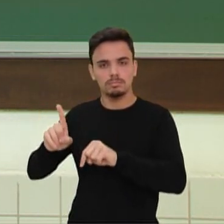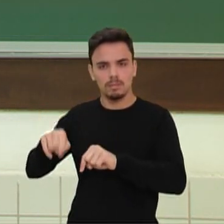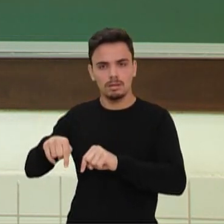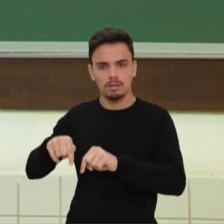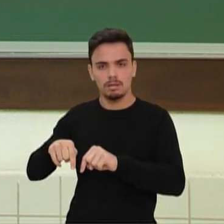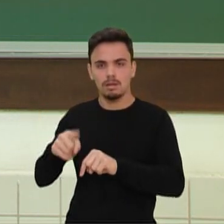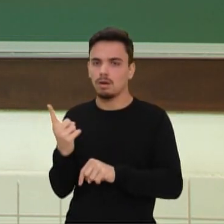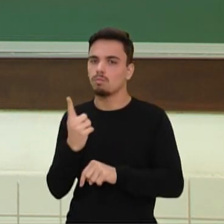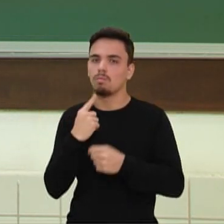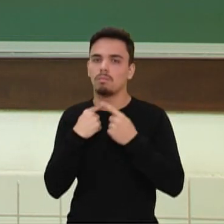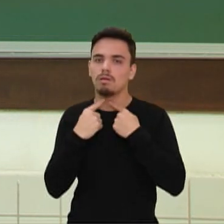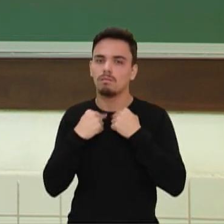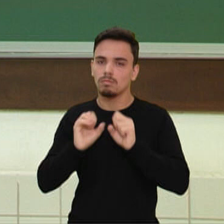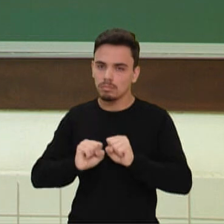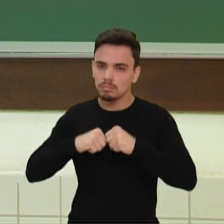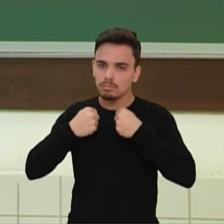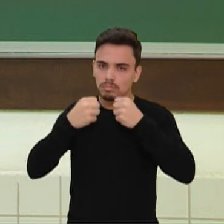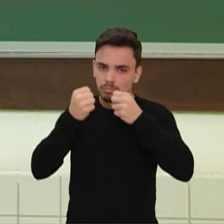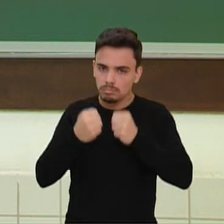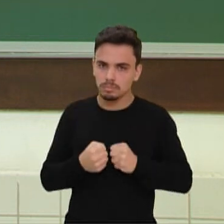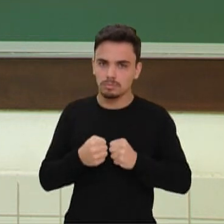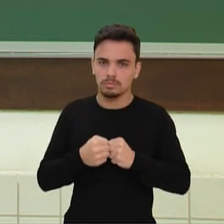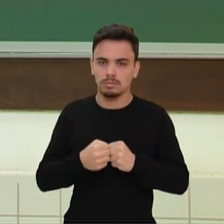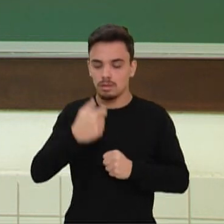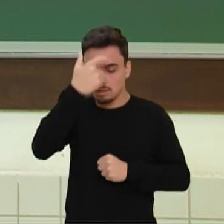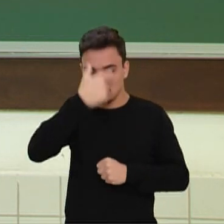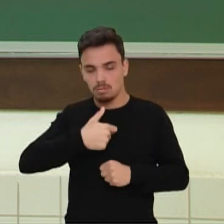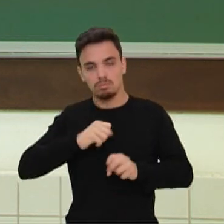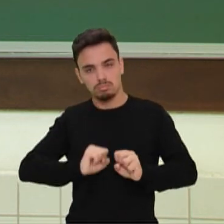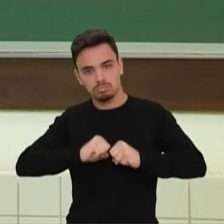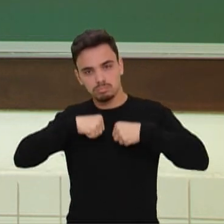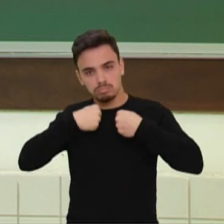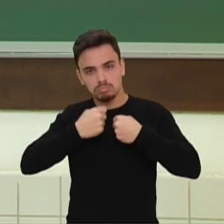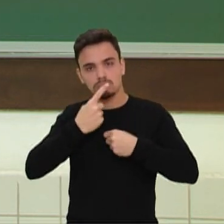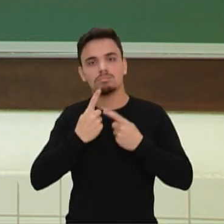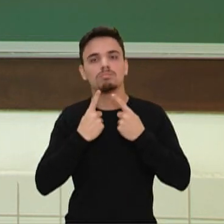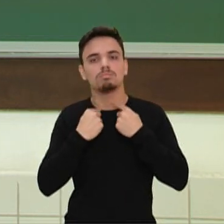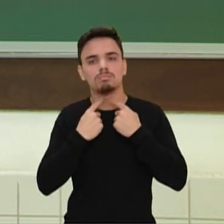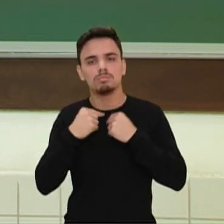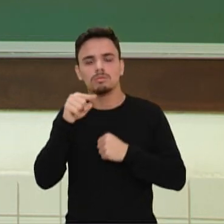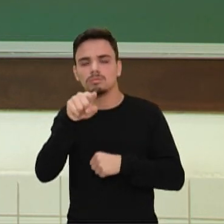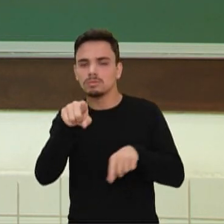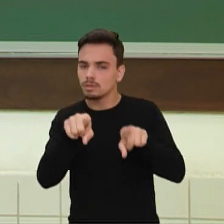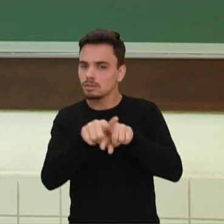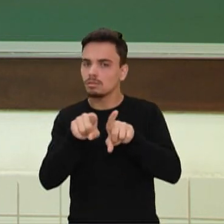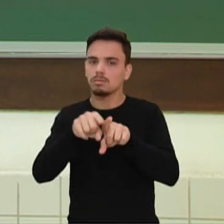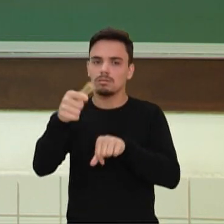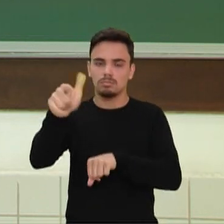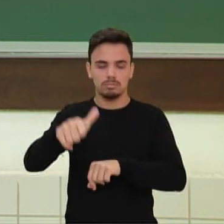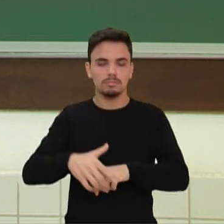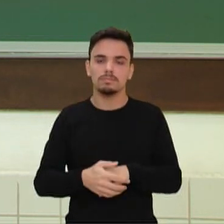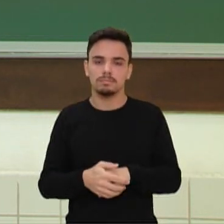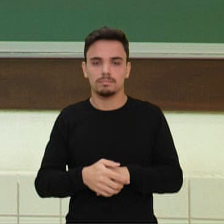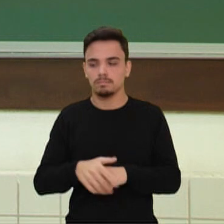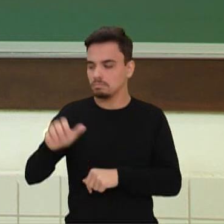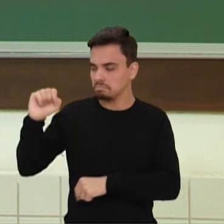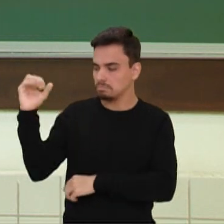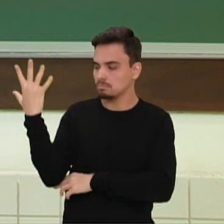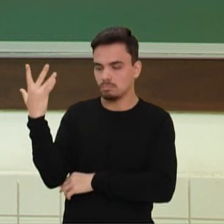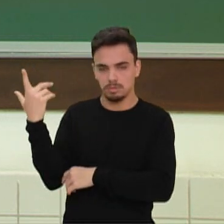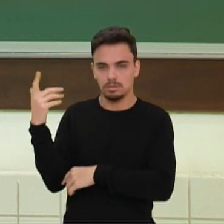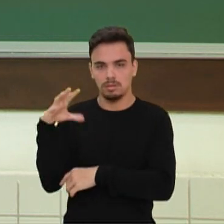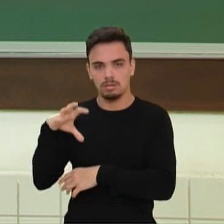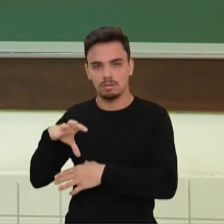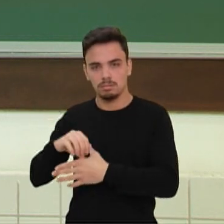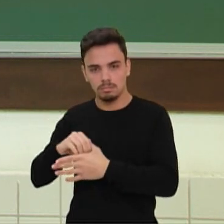é uma vontade de potência. Eu sou uma vontade de potência ou vontade de poder, você é outra. A planta carnívora é